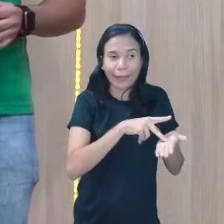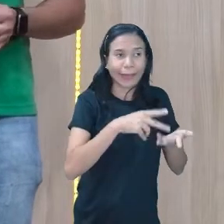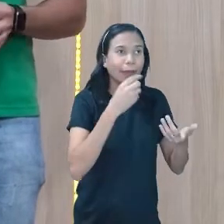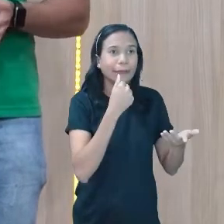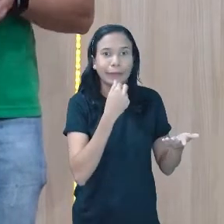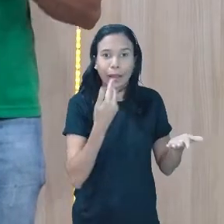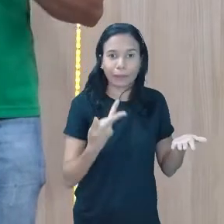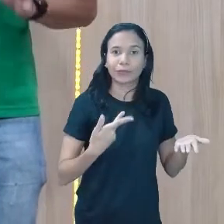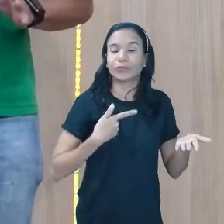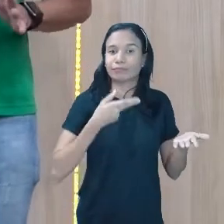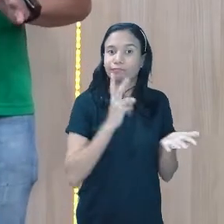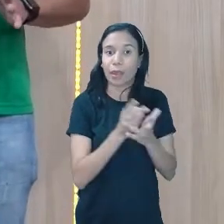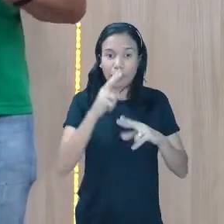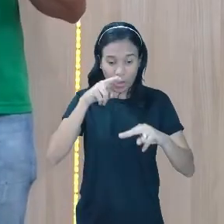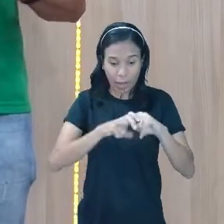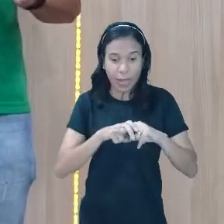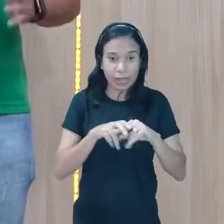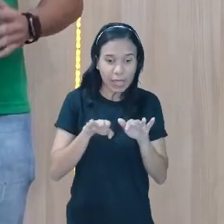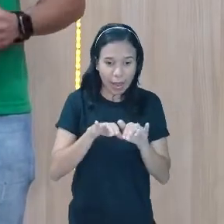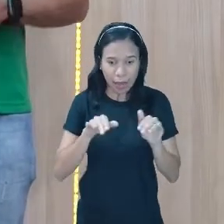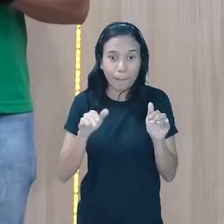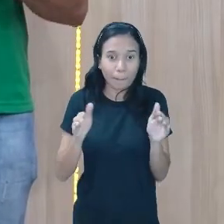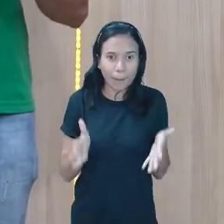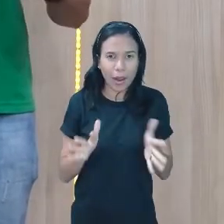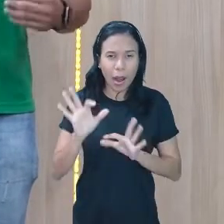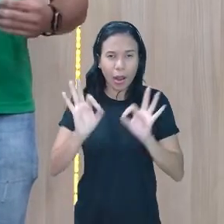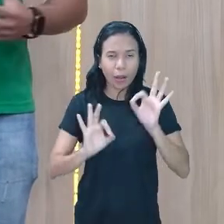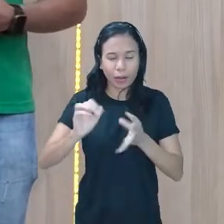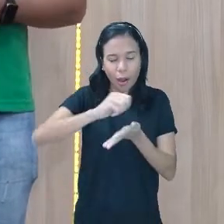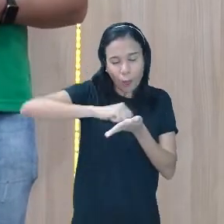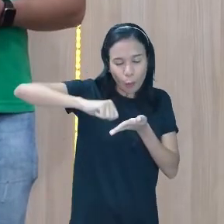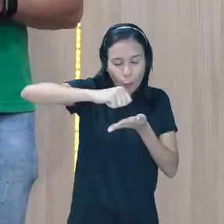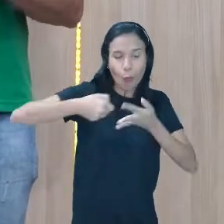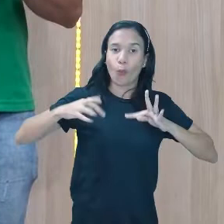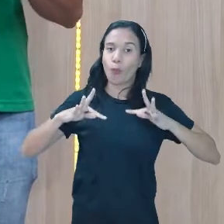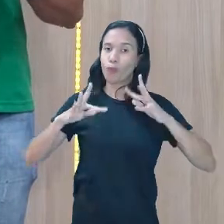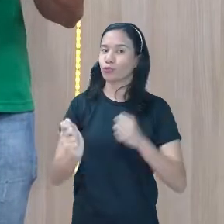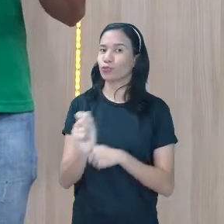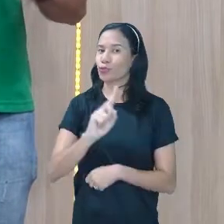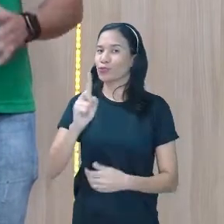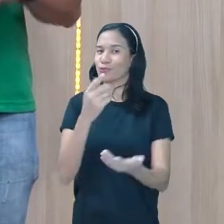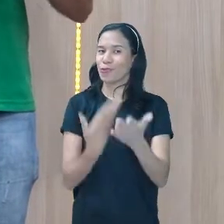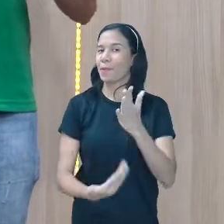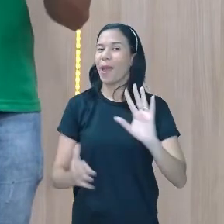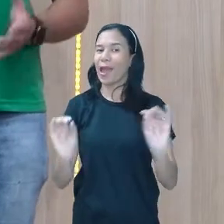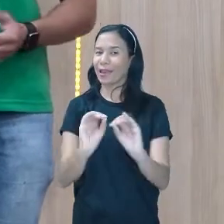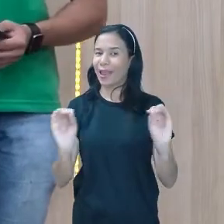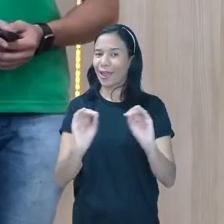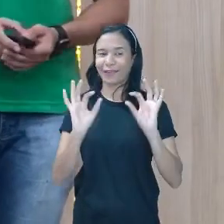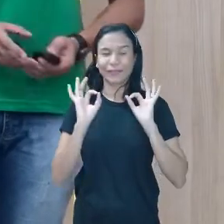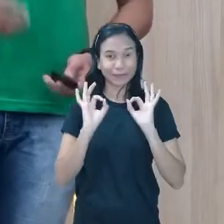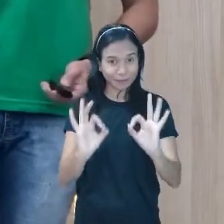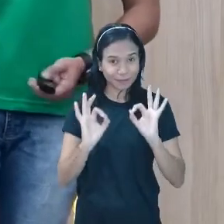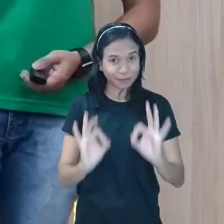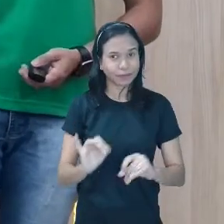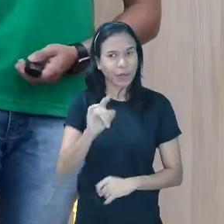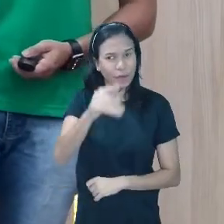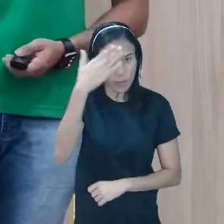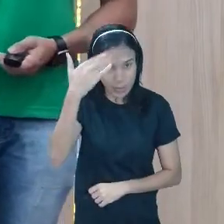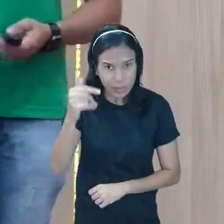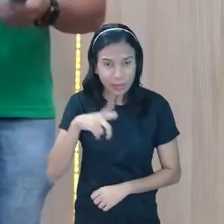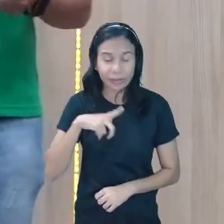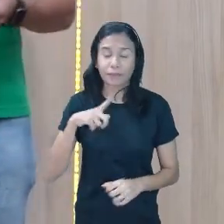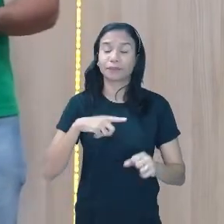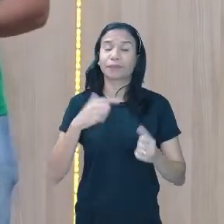seu lápis, senta direitinho aí na mesinha, anota tudo, tá? Não perde nenhum detalhe. Você sabe que